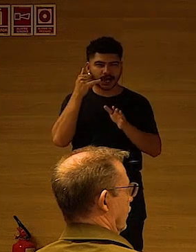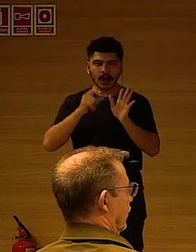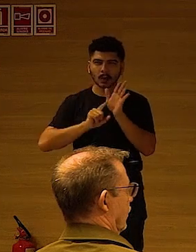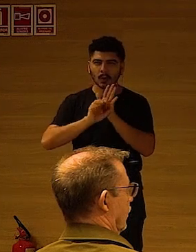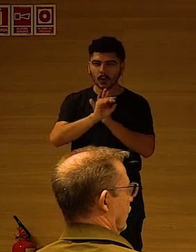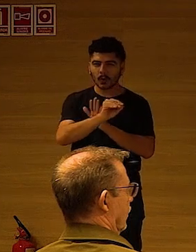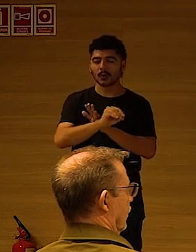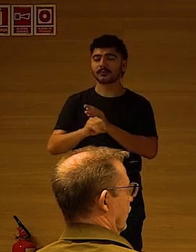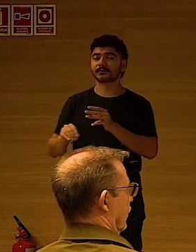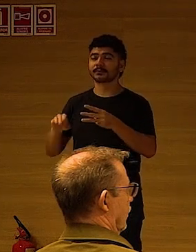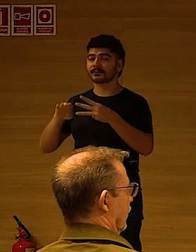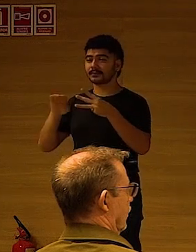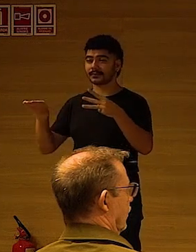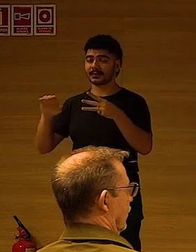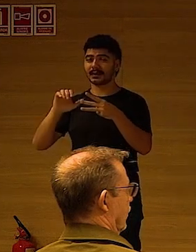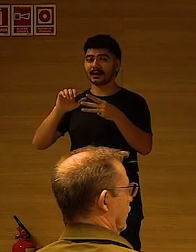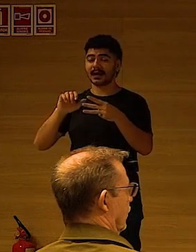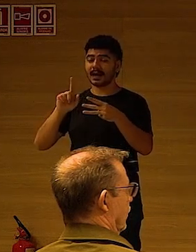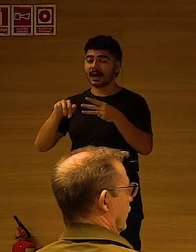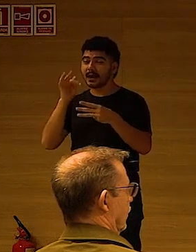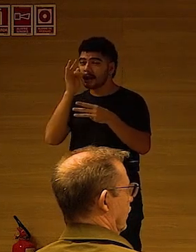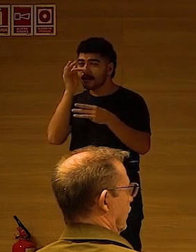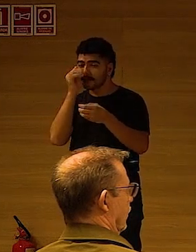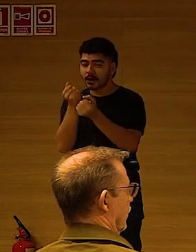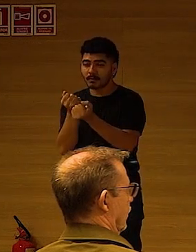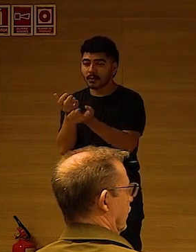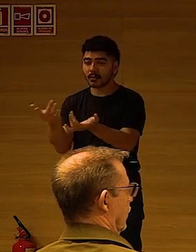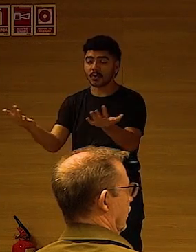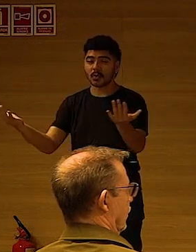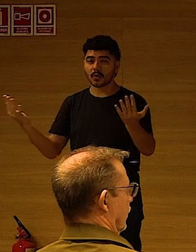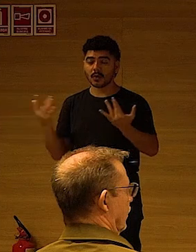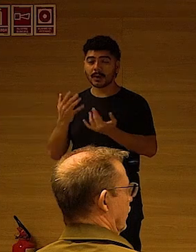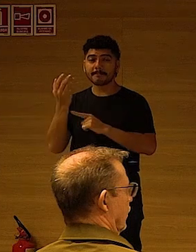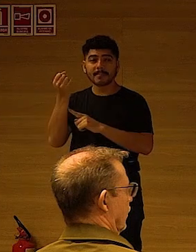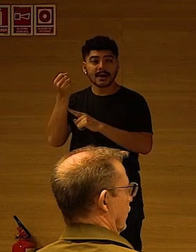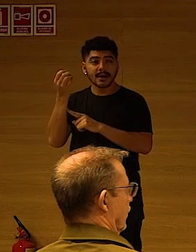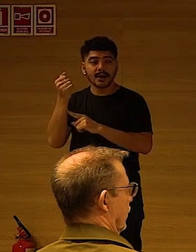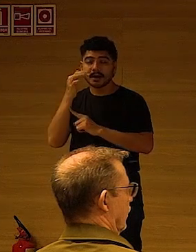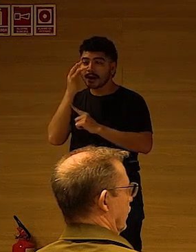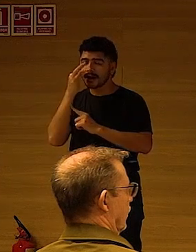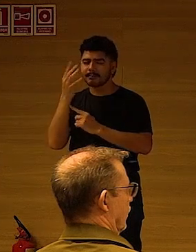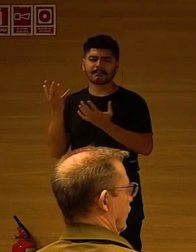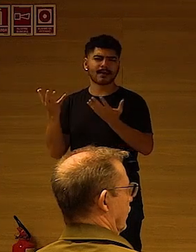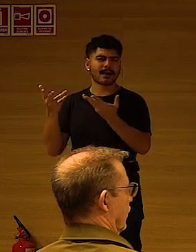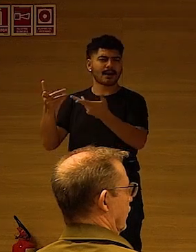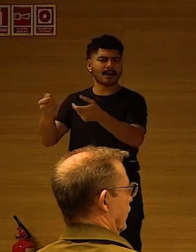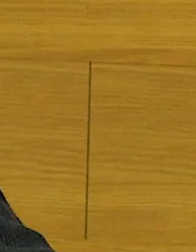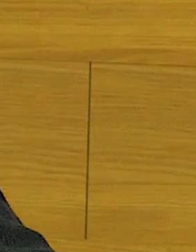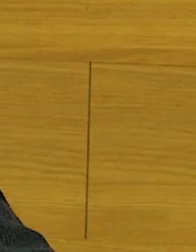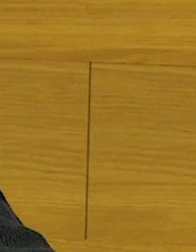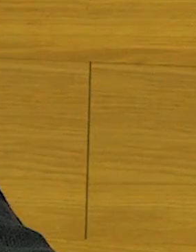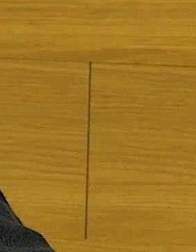aí. Campos de Asfódelos, é uma flor muito bonita, branca. E os campos são maravilhosos. Mas por que lá é um purgatório?